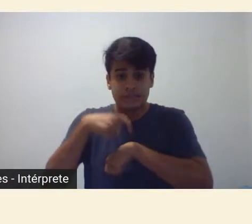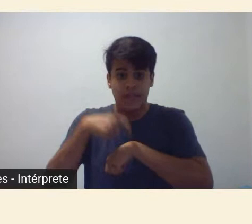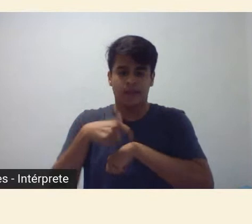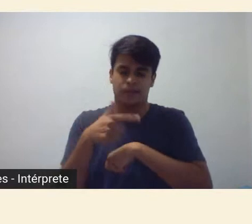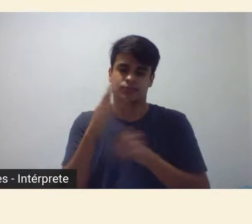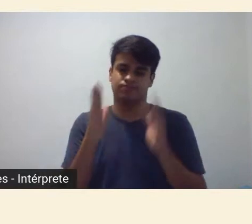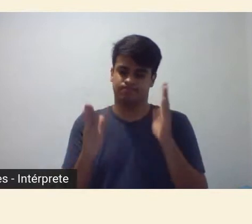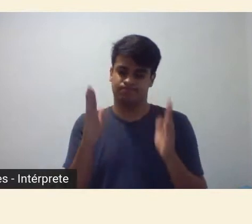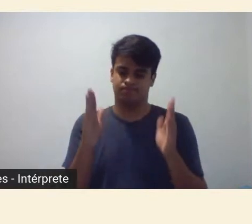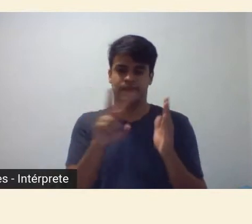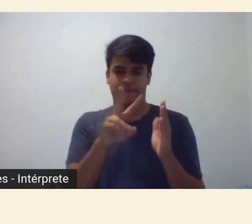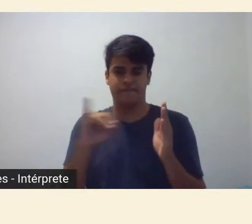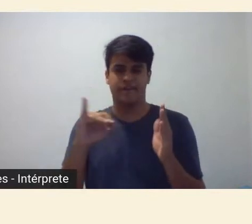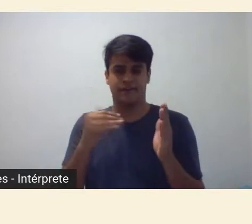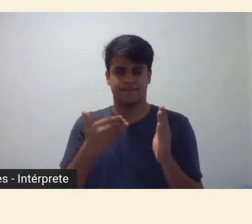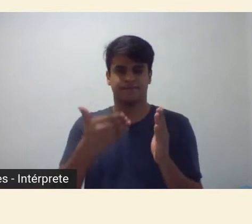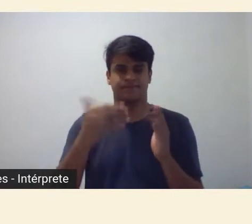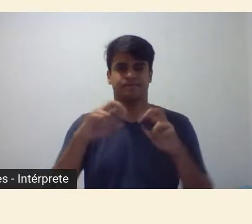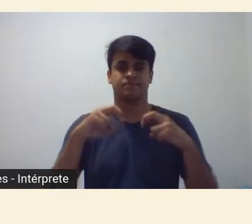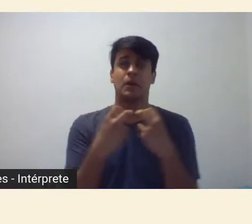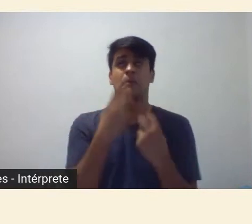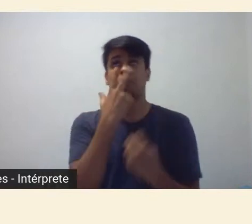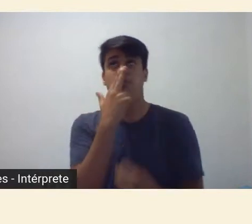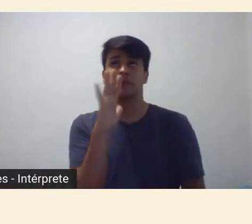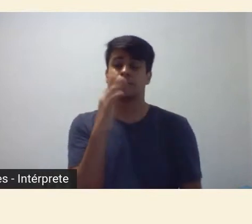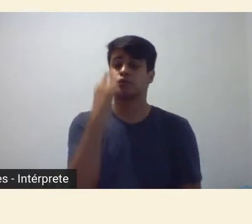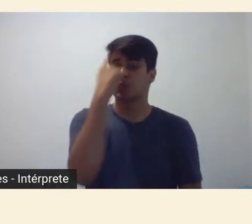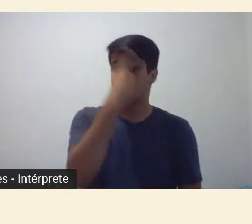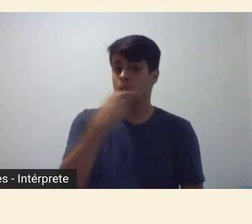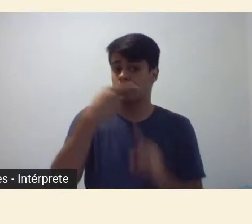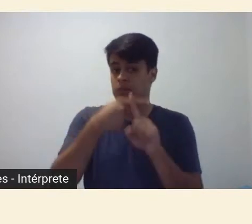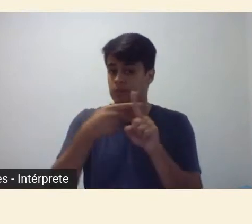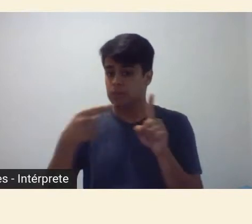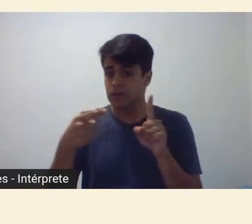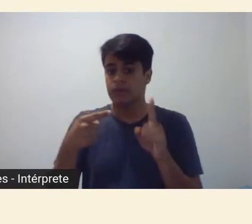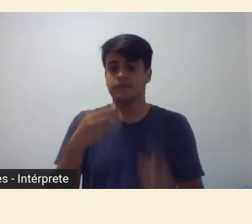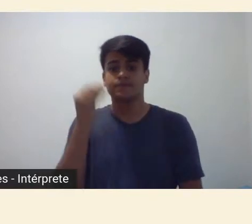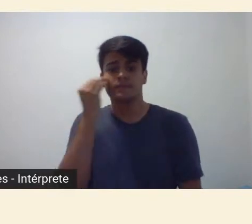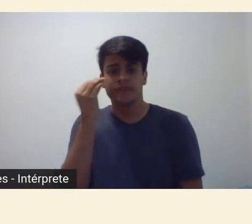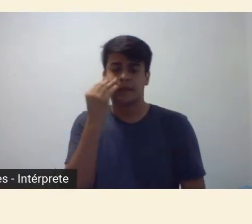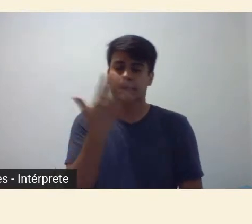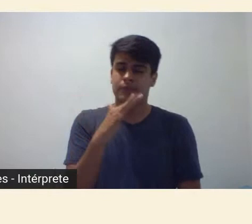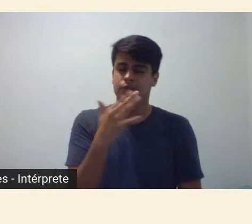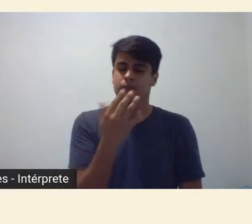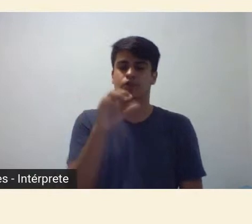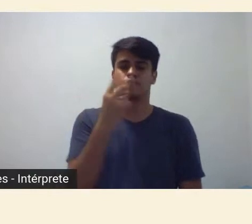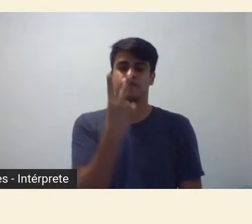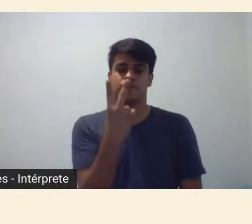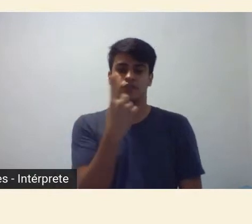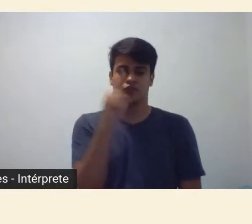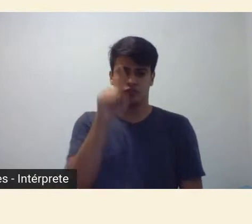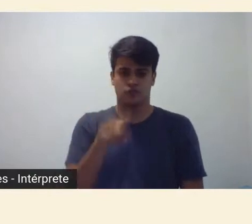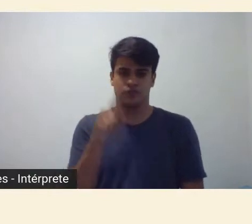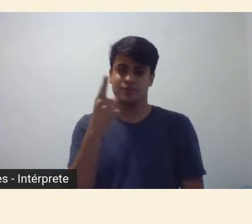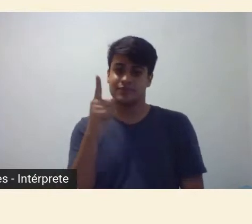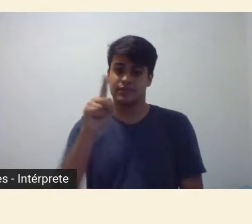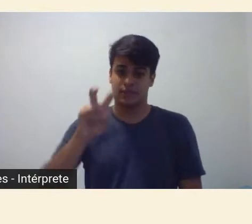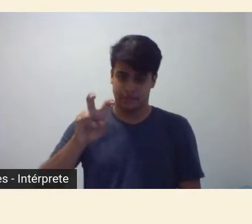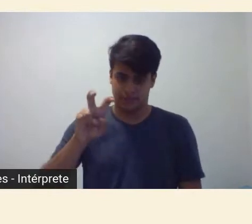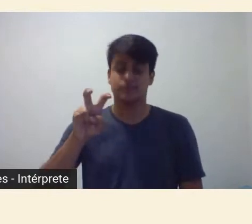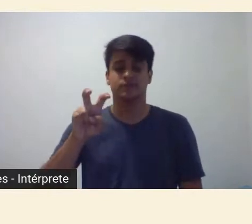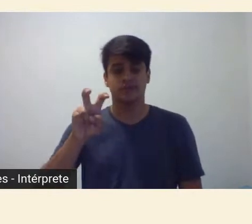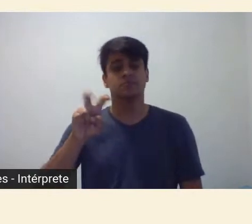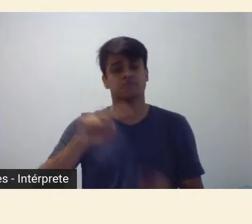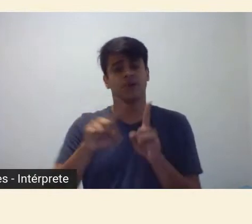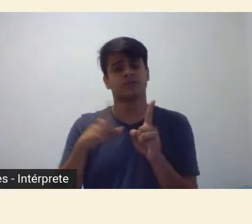meia, né, a gente está imaginando aí terminar por volta de 21h15, sendo que nós teríamos meia hora